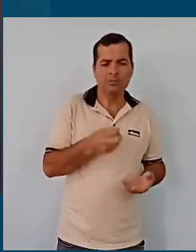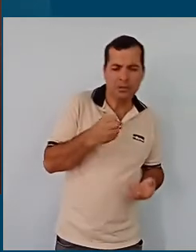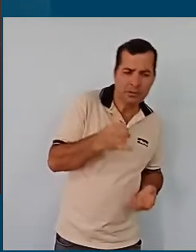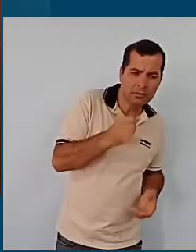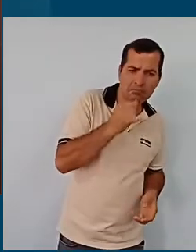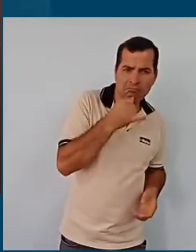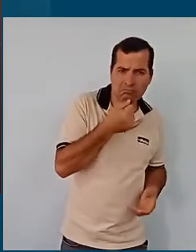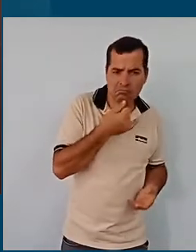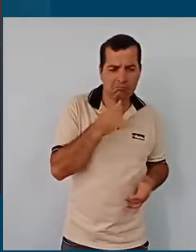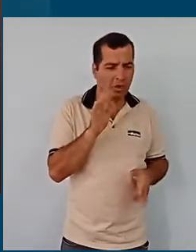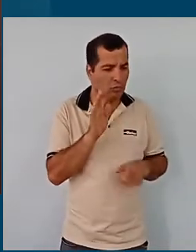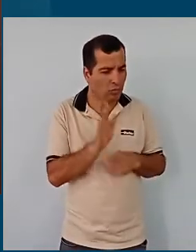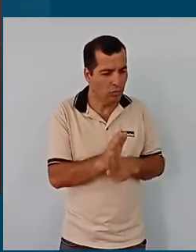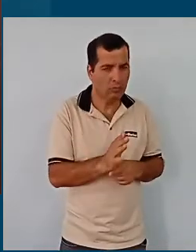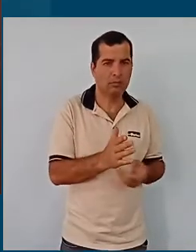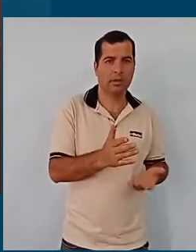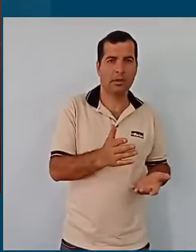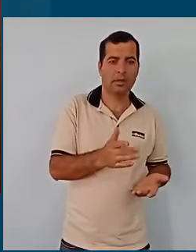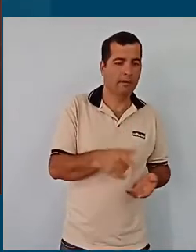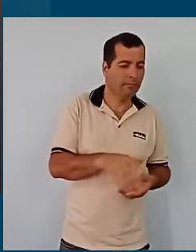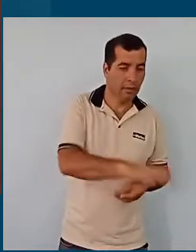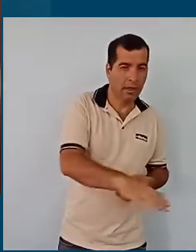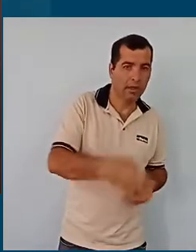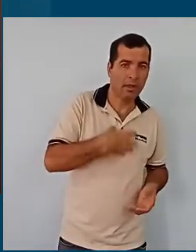tristezas, a criança vai